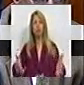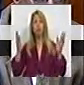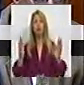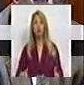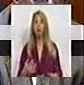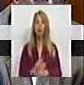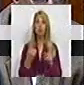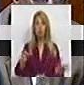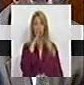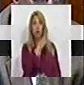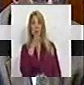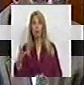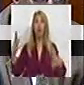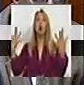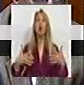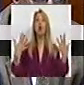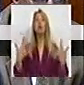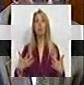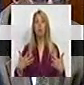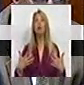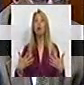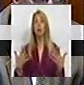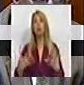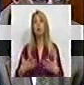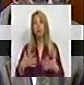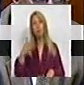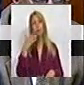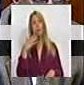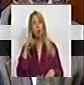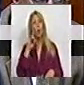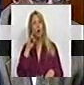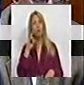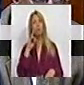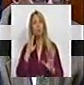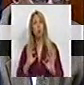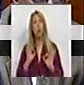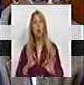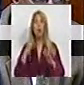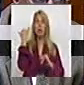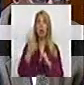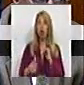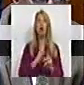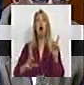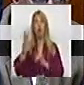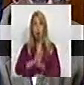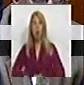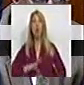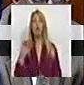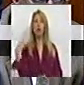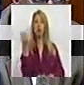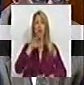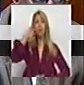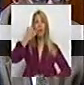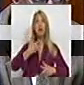porque a execução orçamental prevenirá os riscos e aumentará a confiança de que reduziremos o déficit